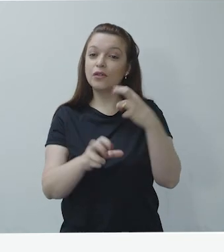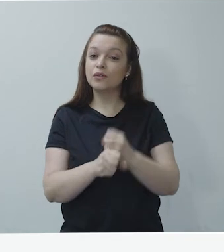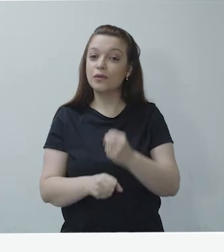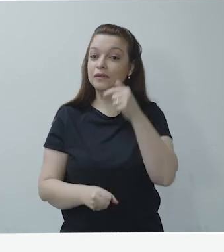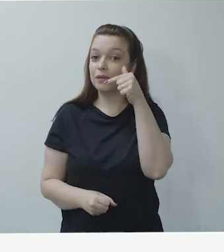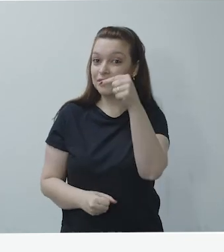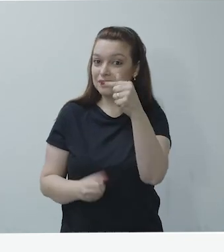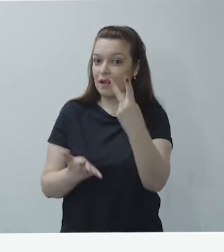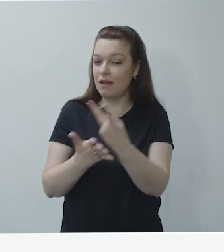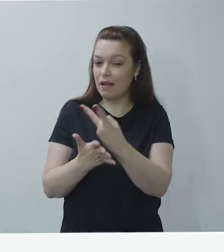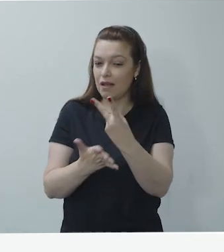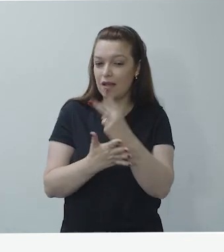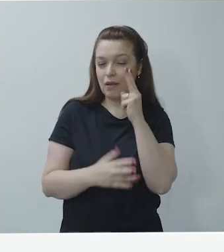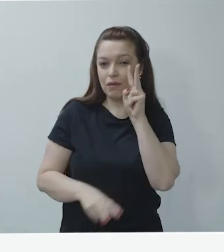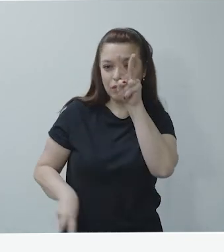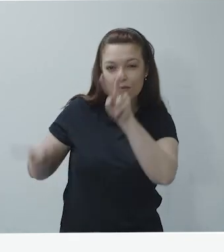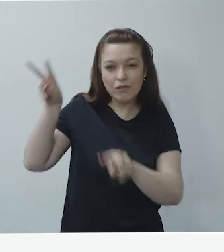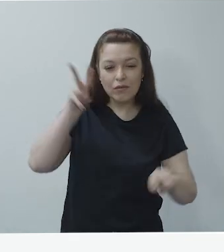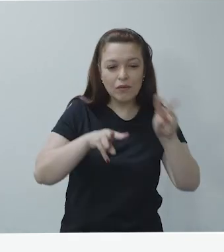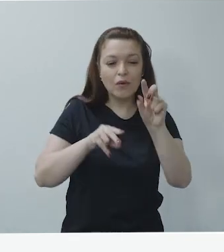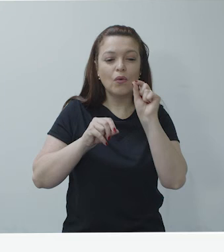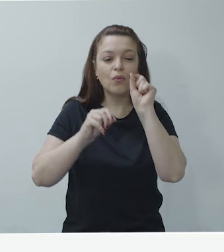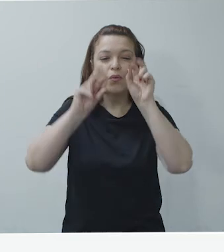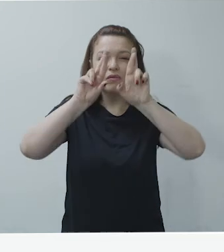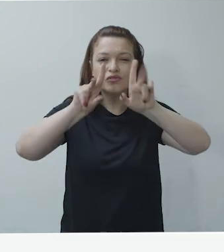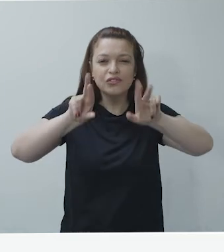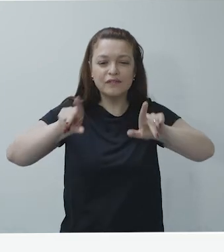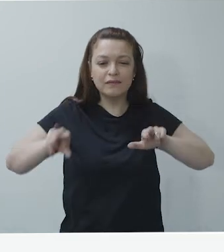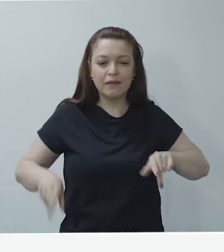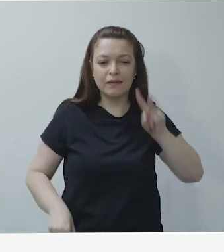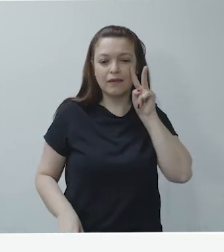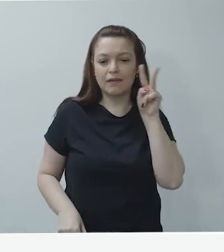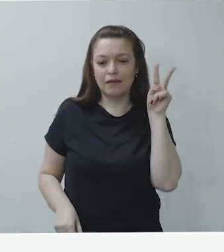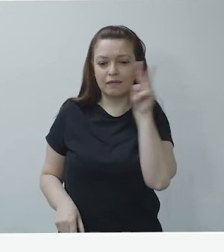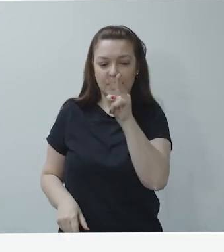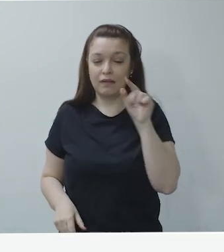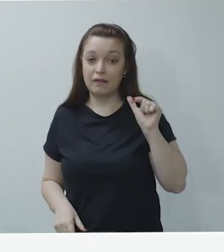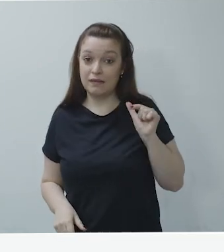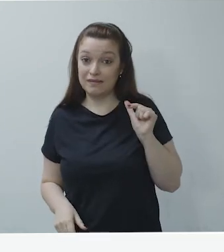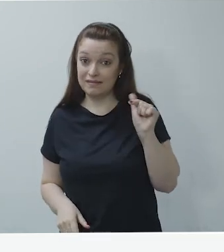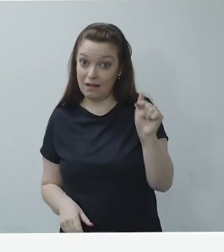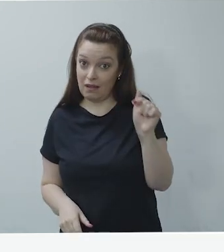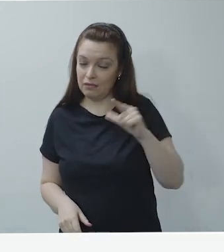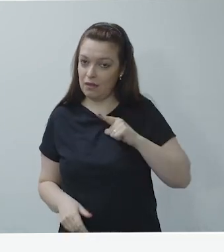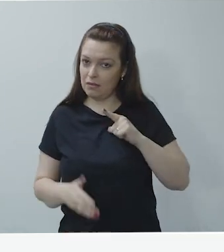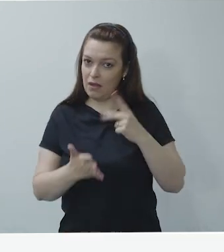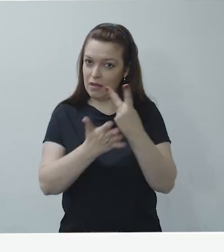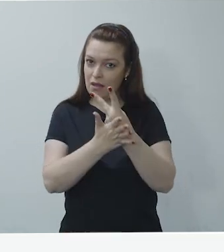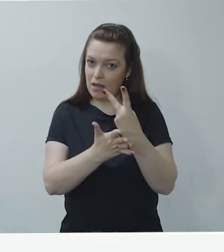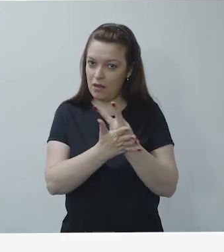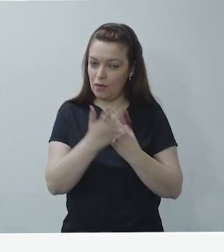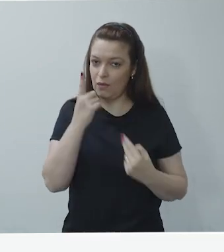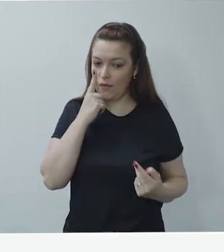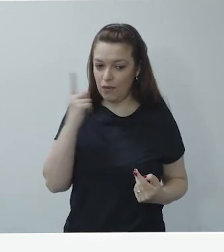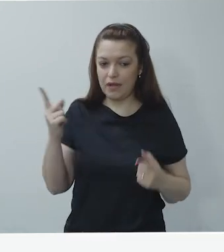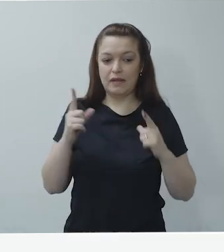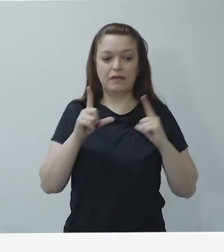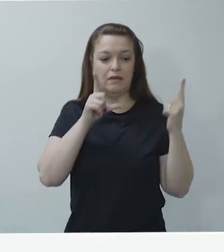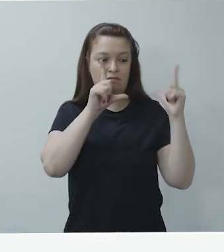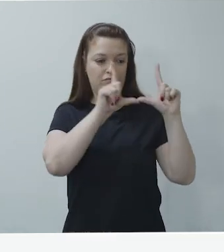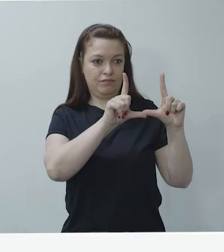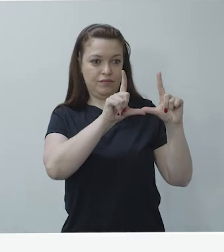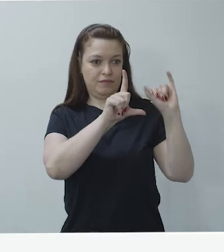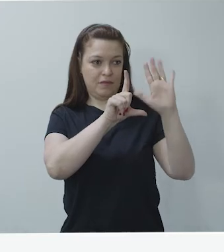para o jogo dos 7 erros. Será que vocês conseguem identificar quais são os 7 erros da imagem que tem ali?